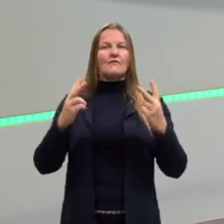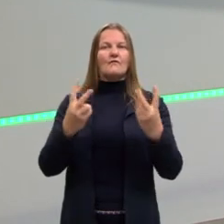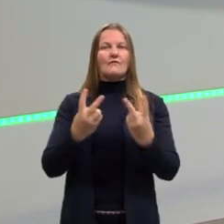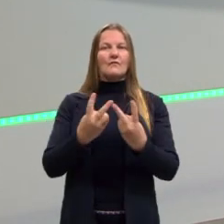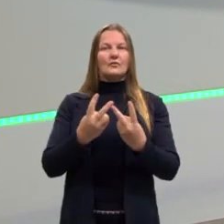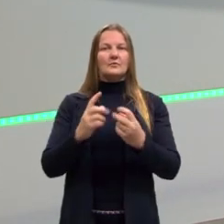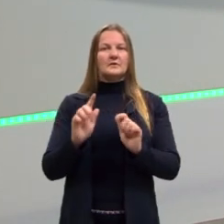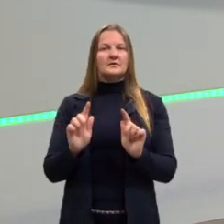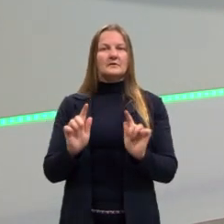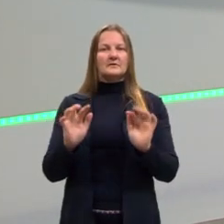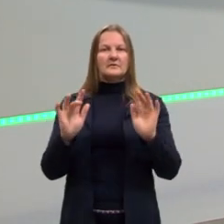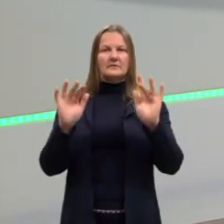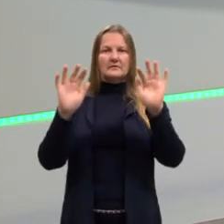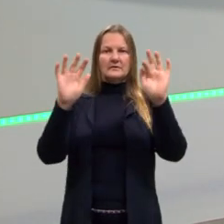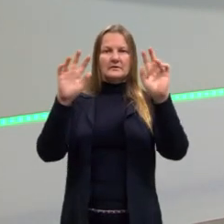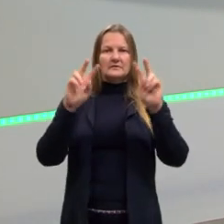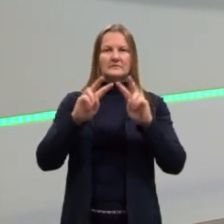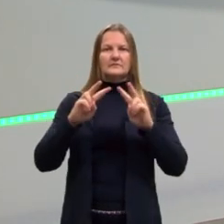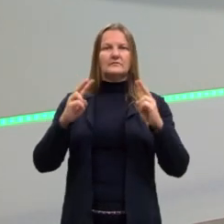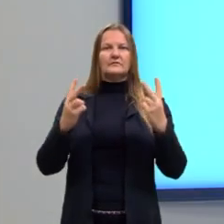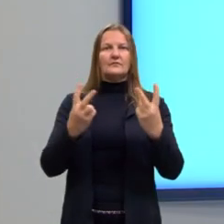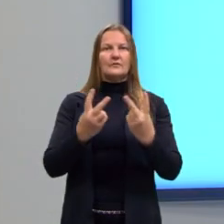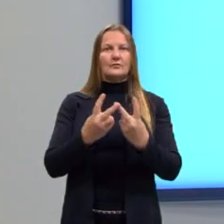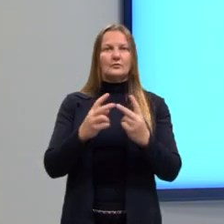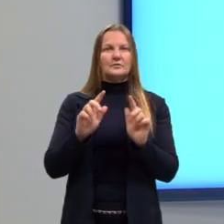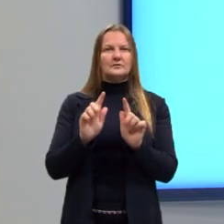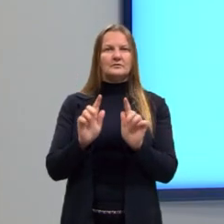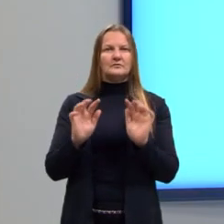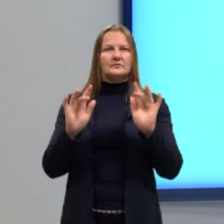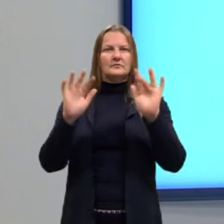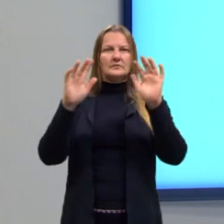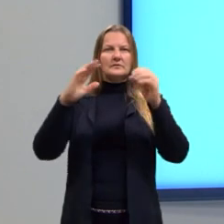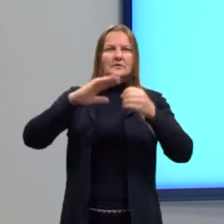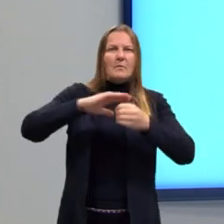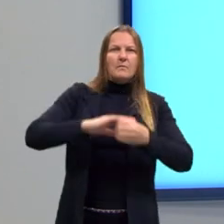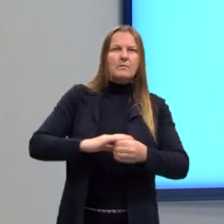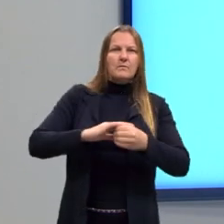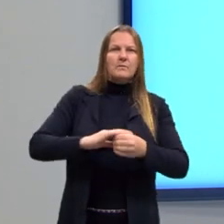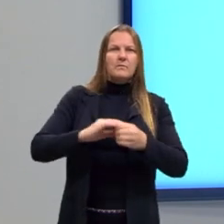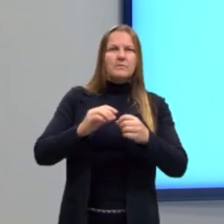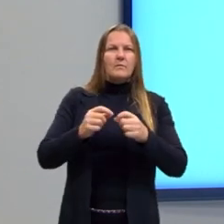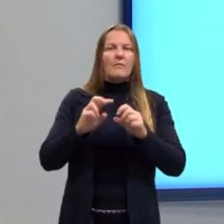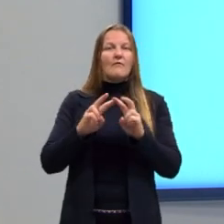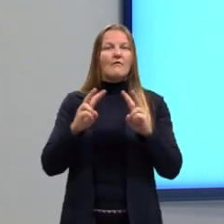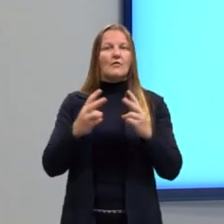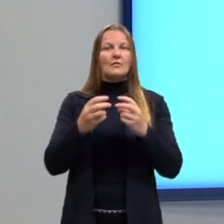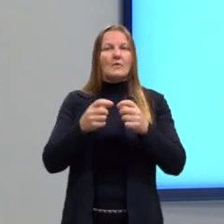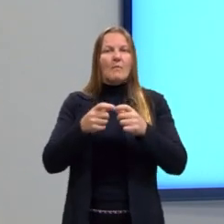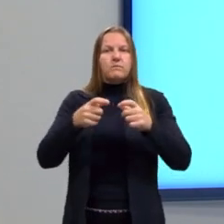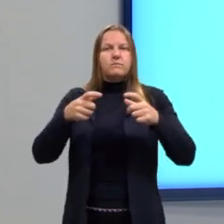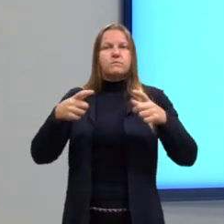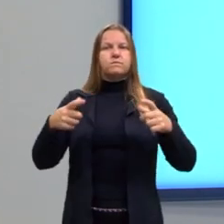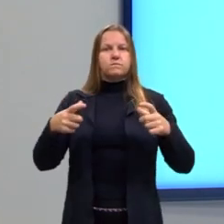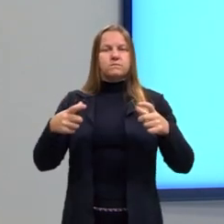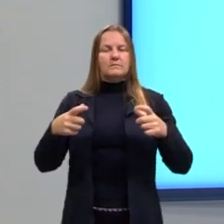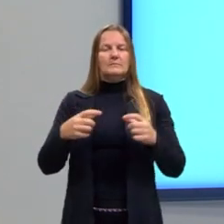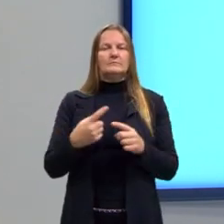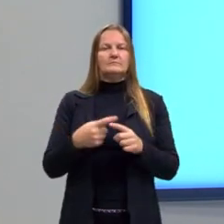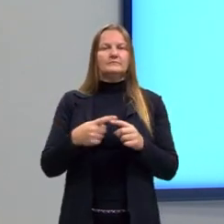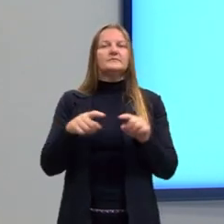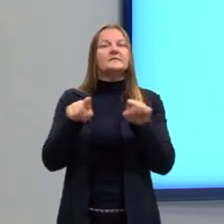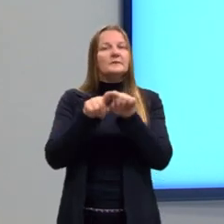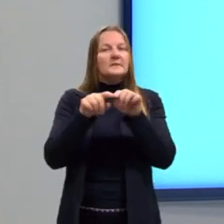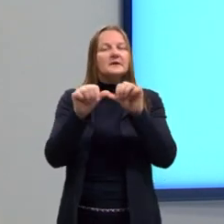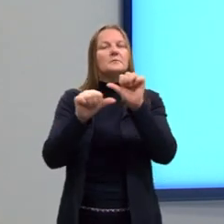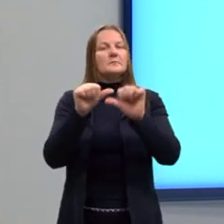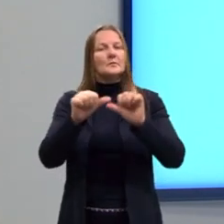desse gás então seu aumento ou de menor pressão eu vou modificar o volume e consequentemente o estado de